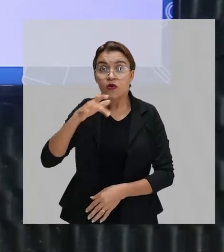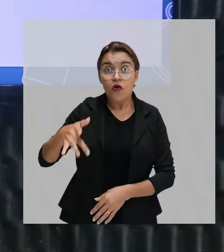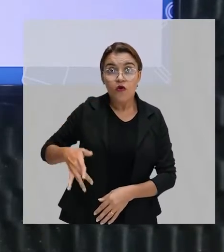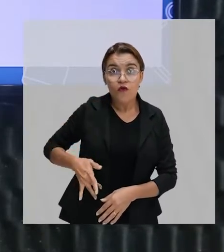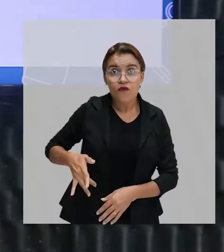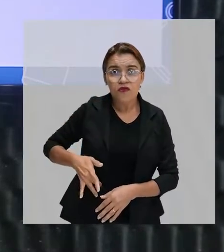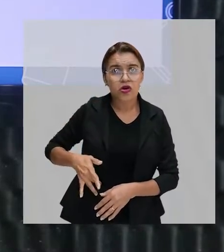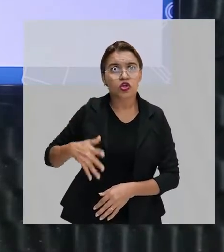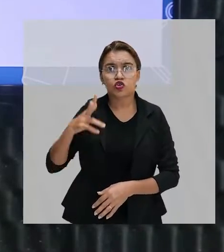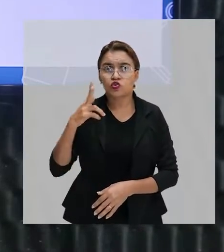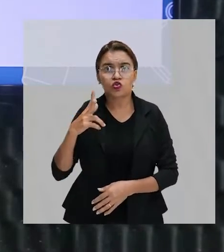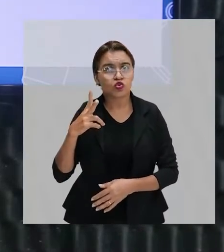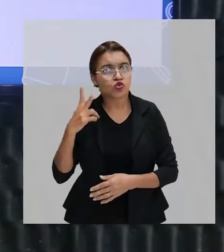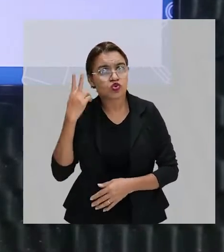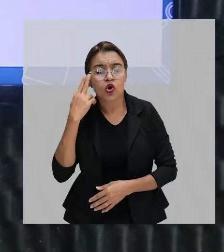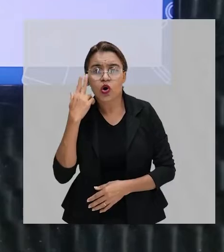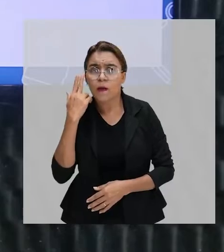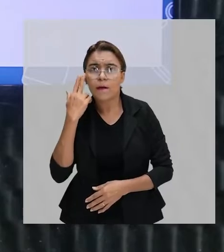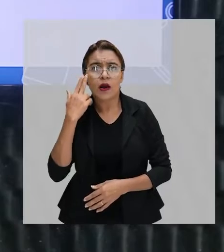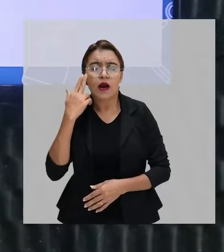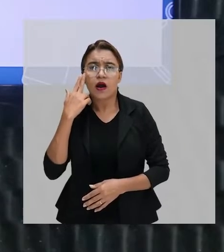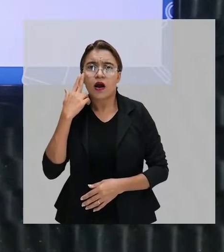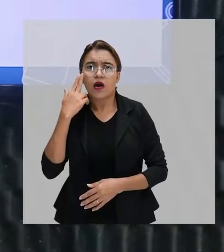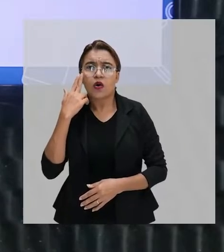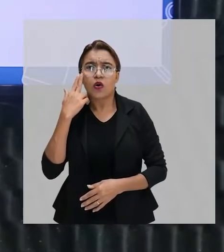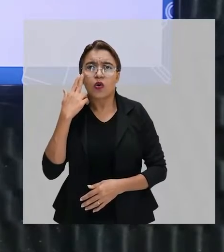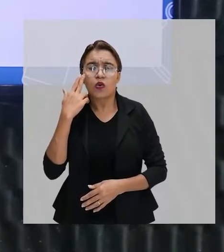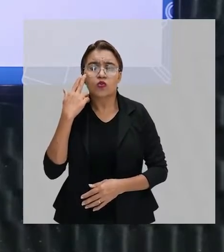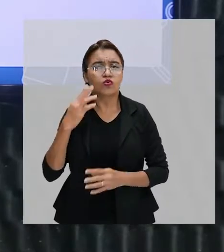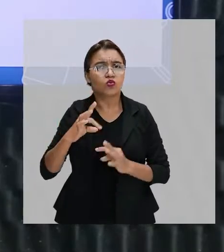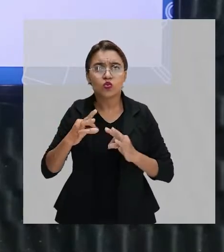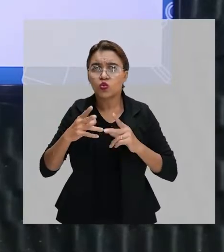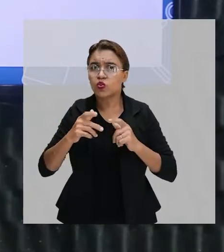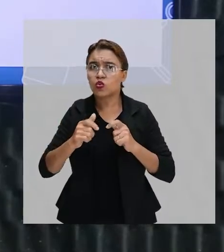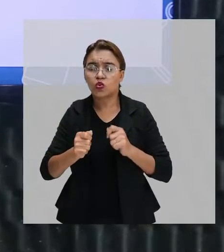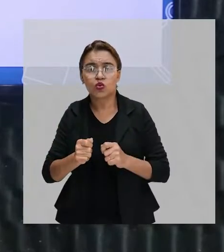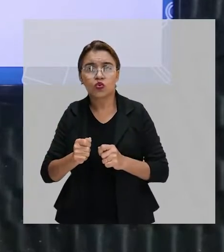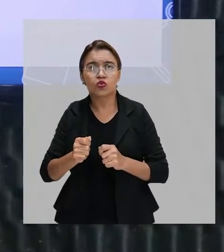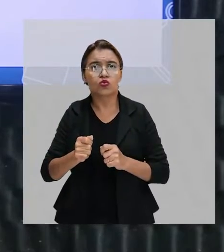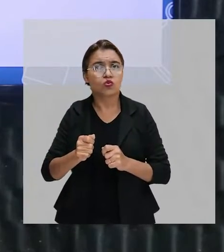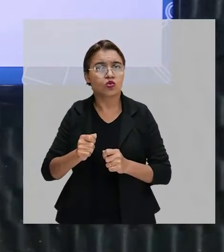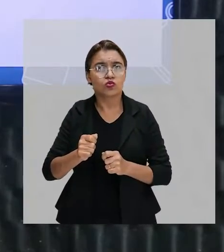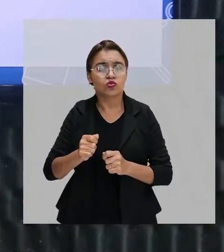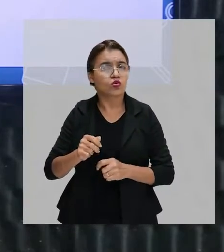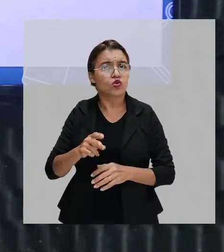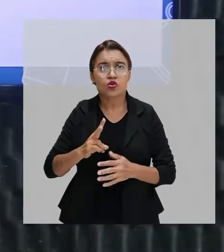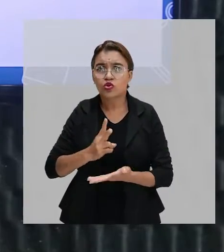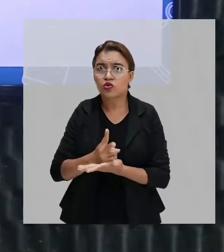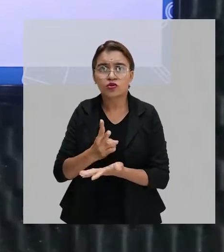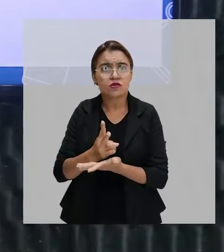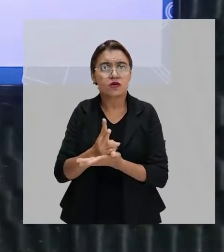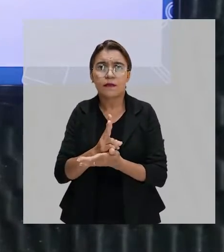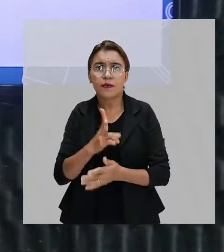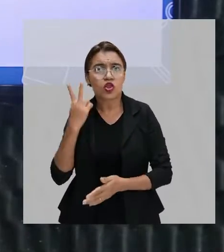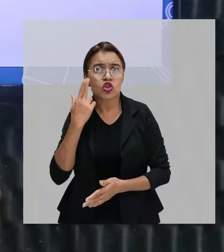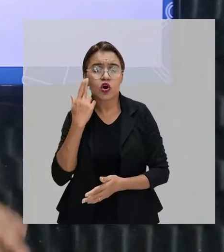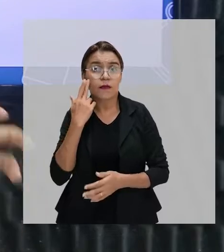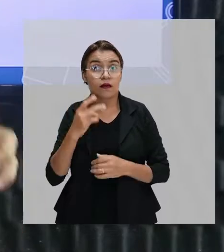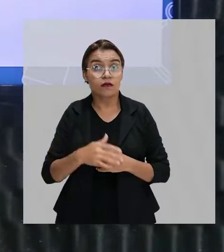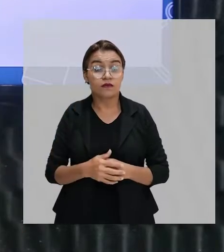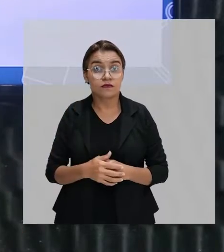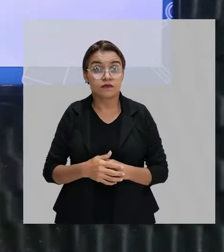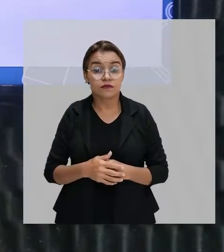está trabalhando não tá acontecendo todo o seu organismo eles não está funcionando isso é o organismo basal para que isso